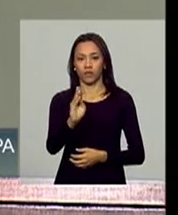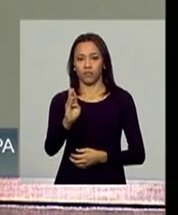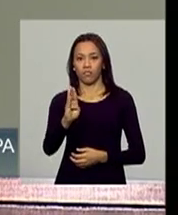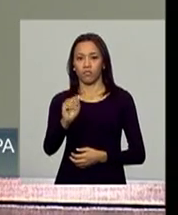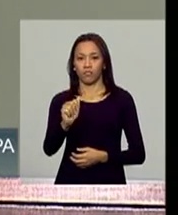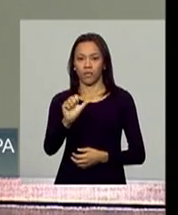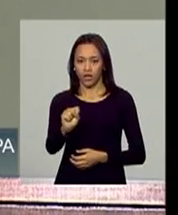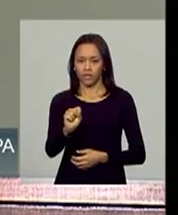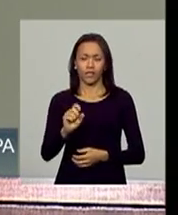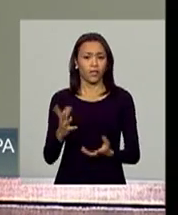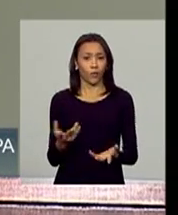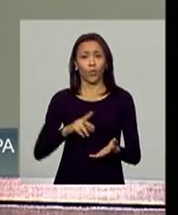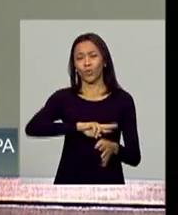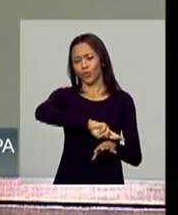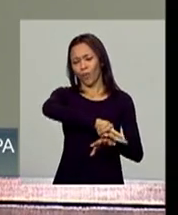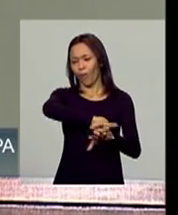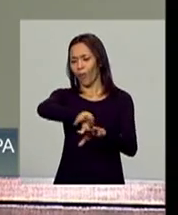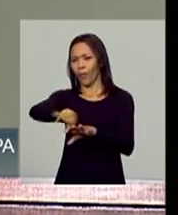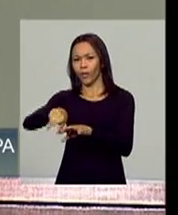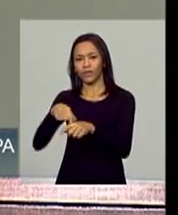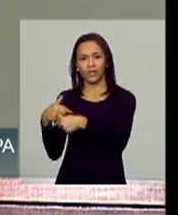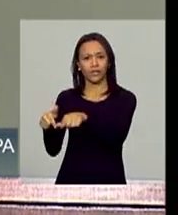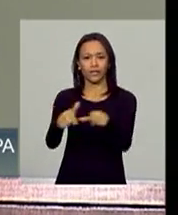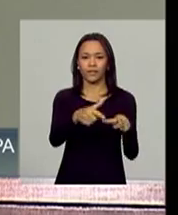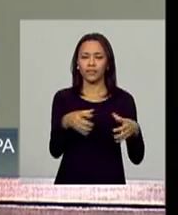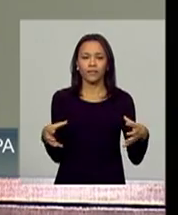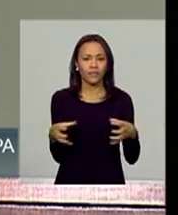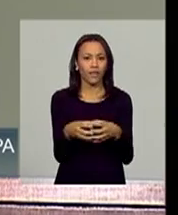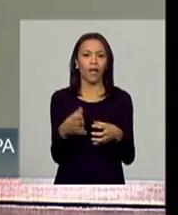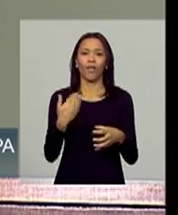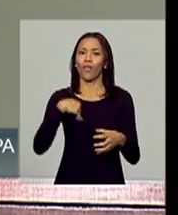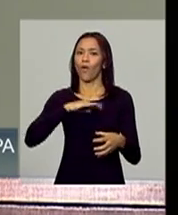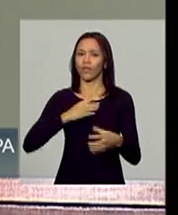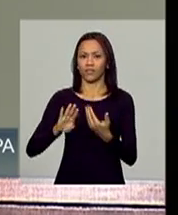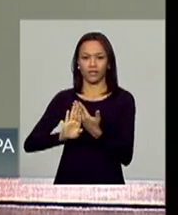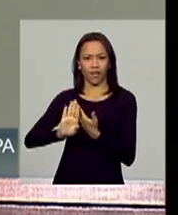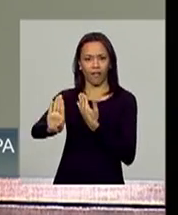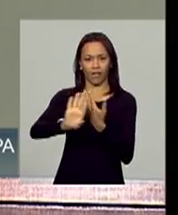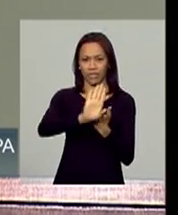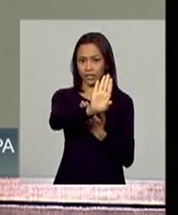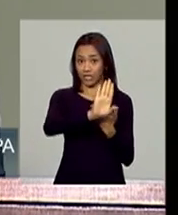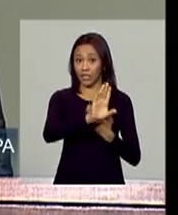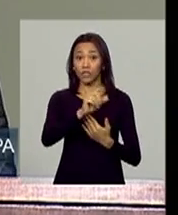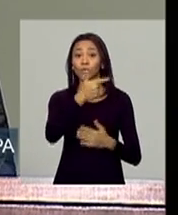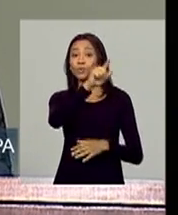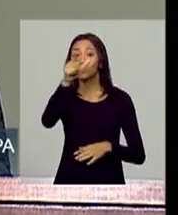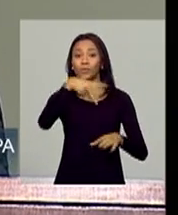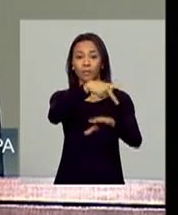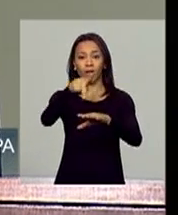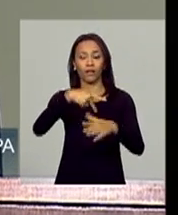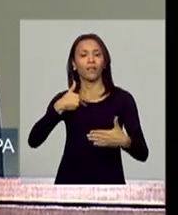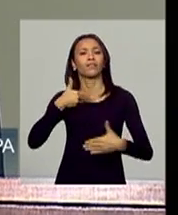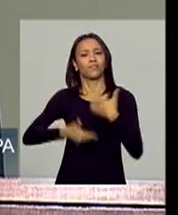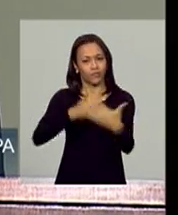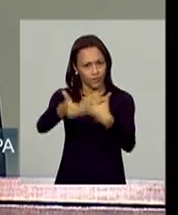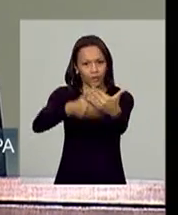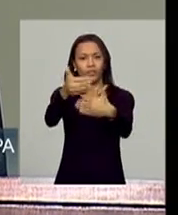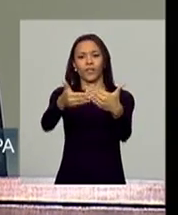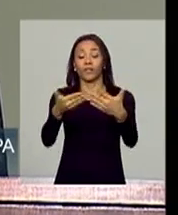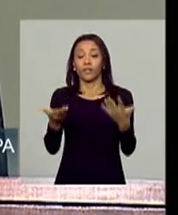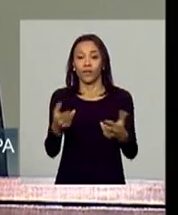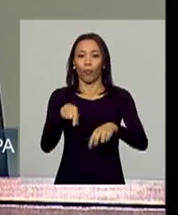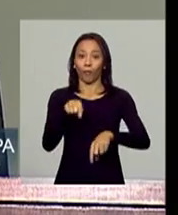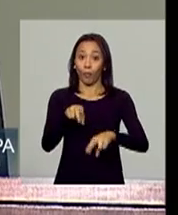Todas essas iniciativas não nos afastaram de nenhum dos países desenvolvidos. E, por